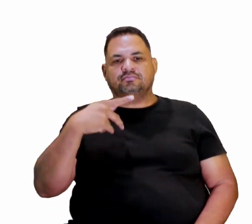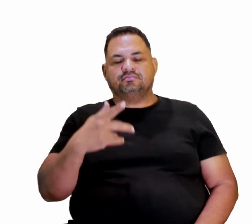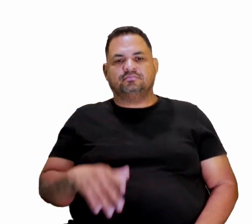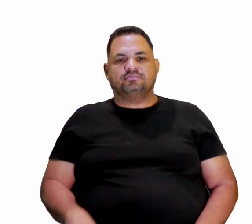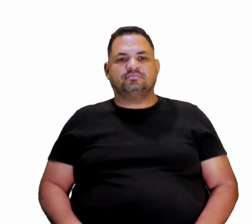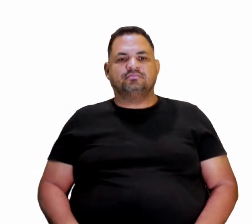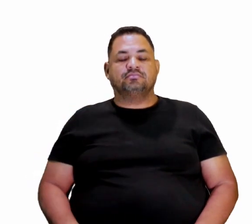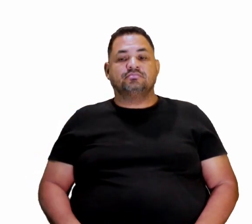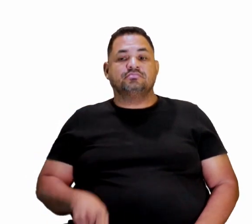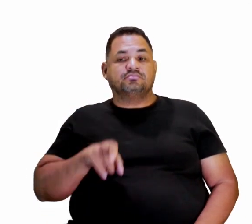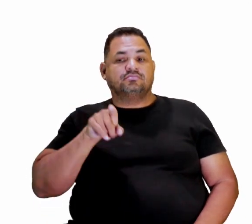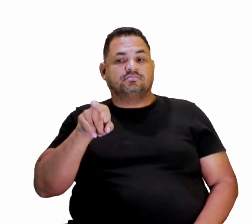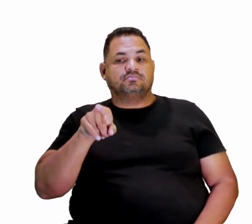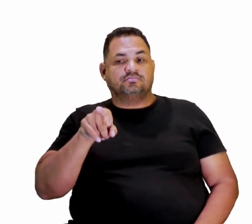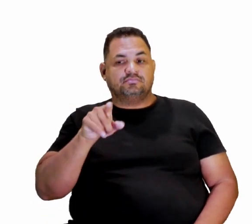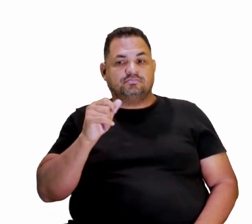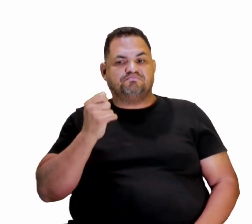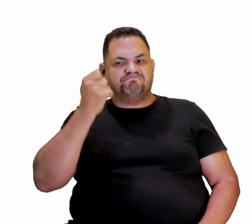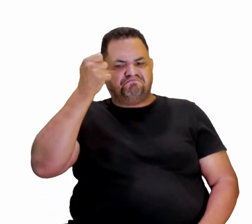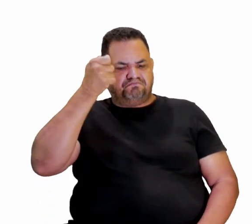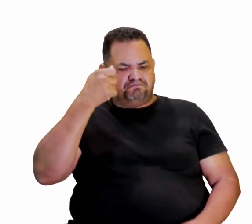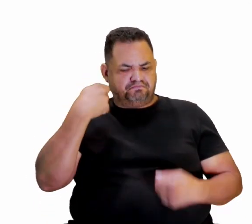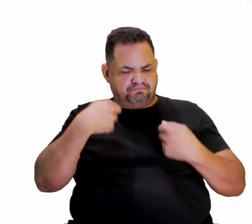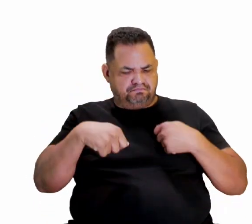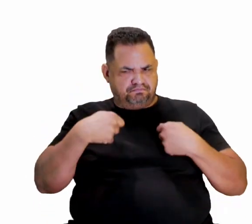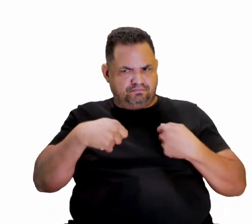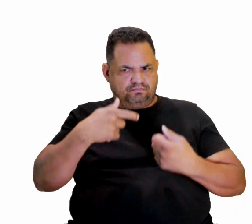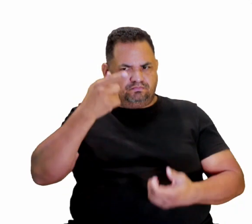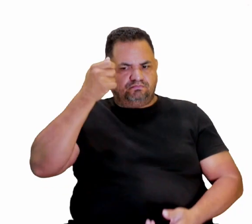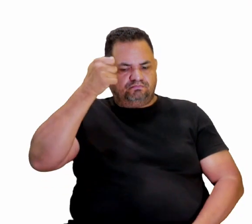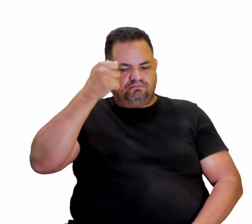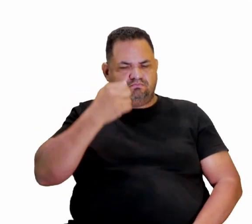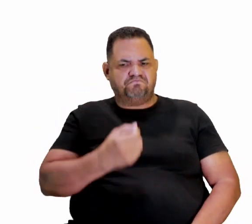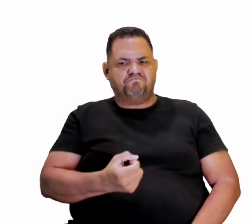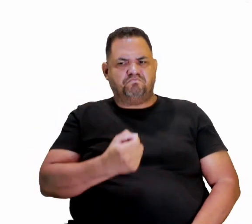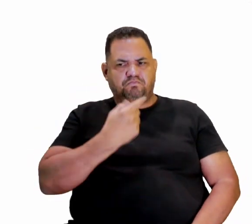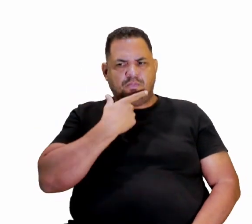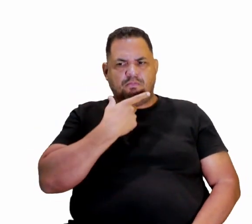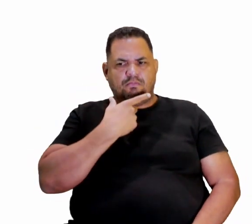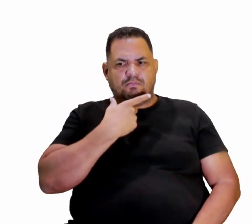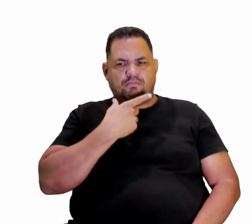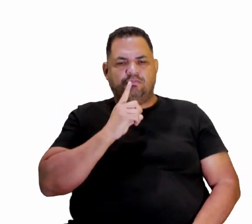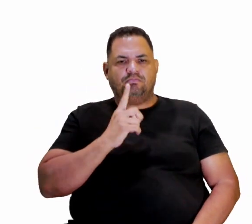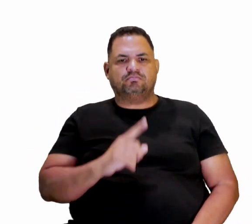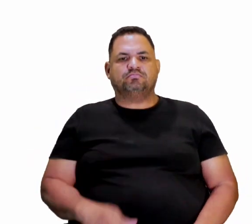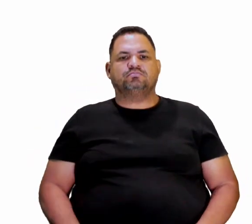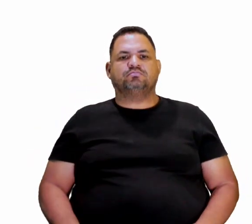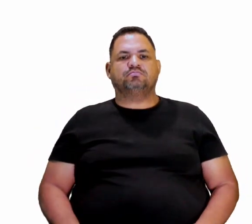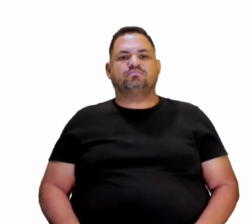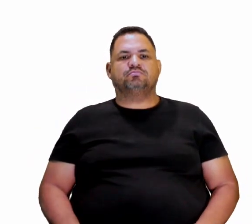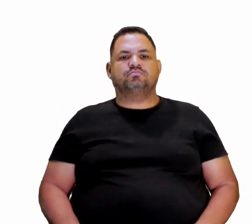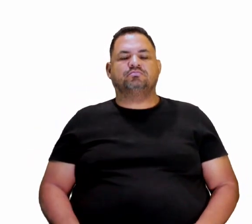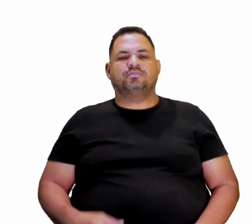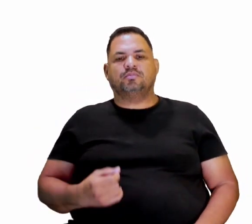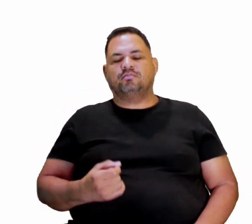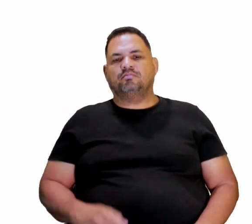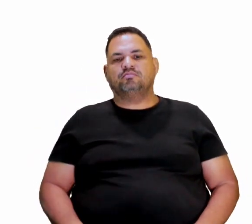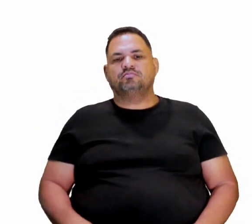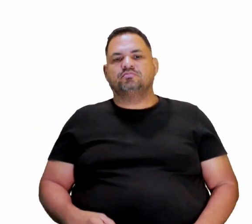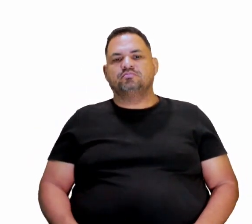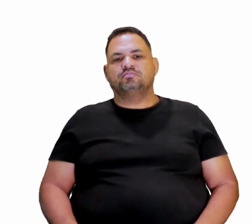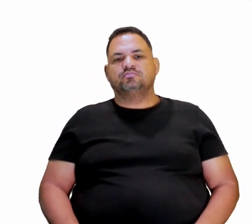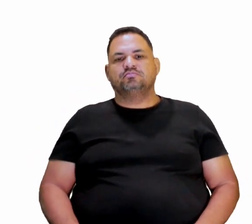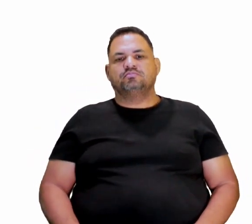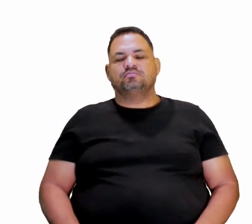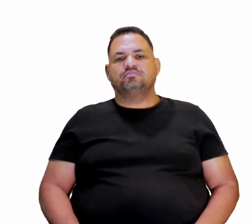ó, você deve tomar, né? Tomar, não está conjugado, um analgésico. E o should é usado